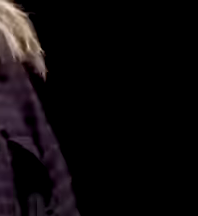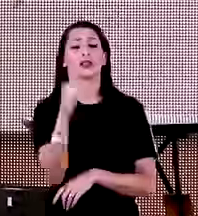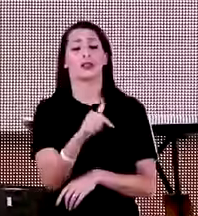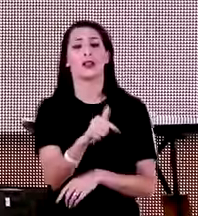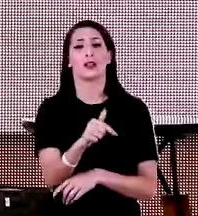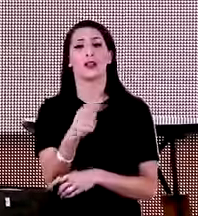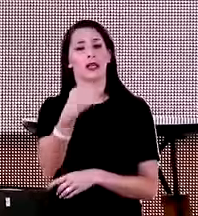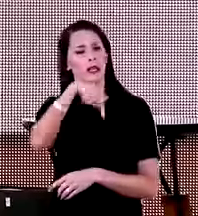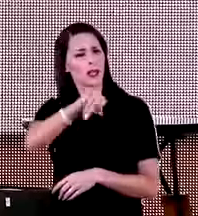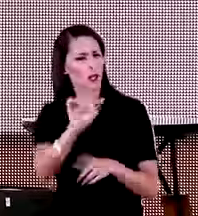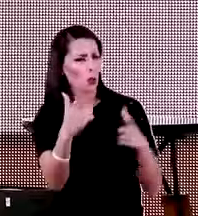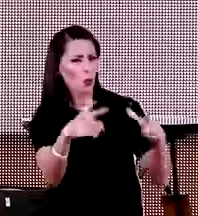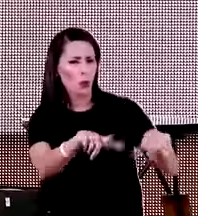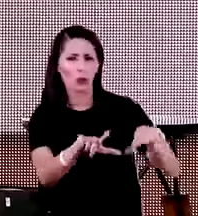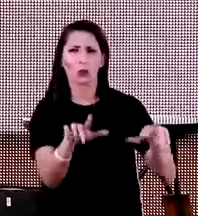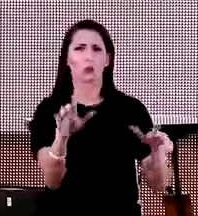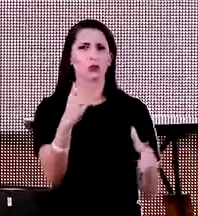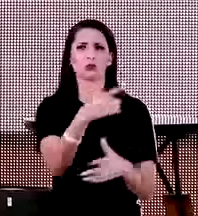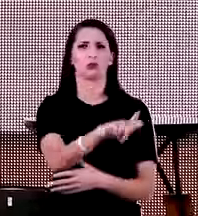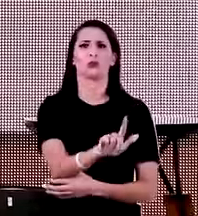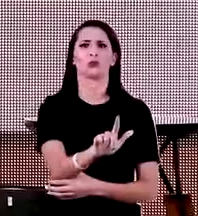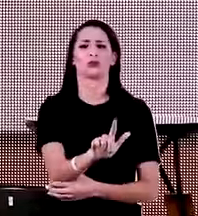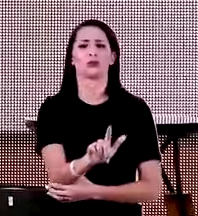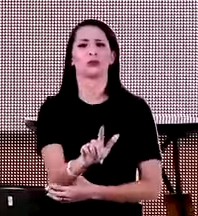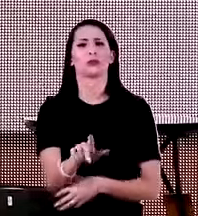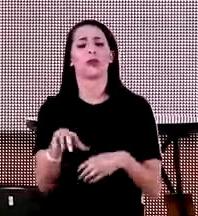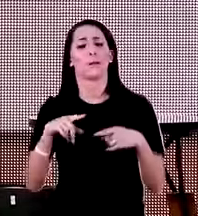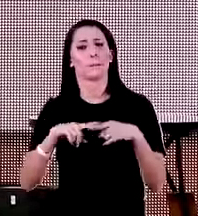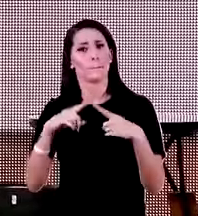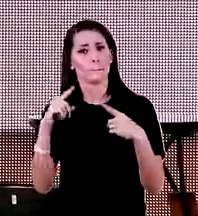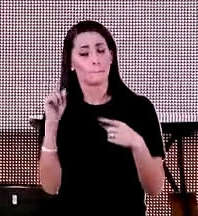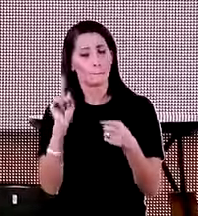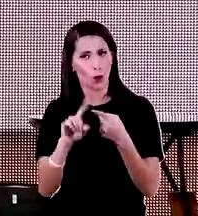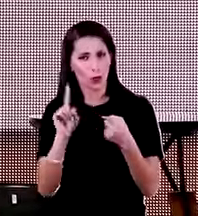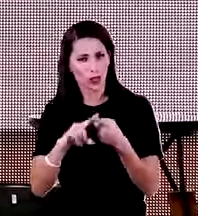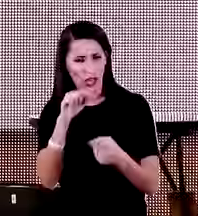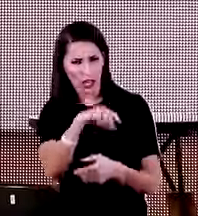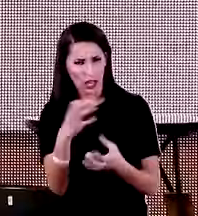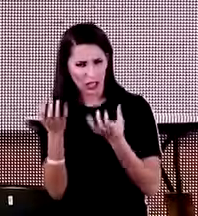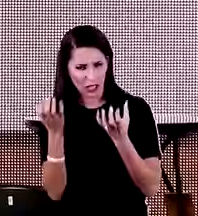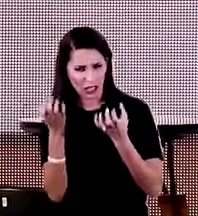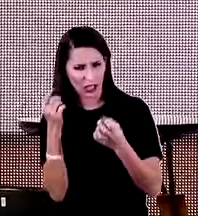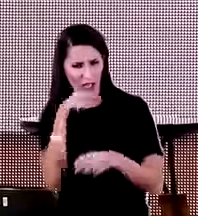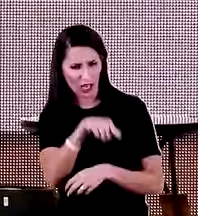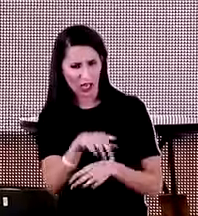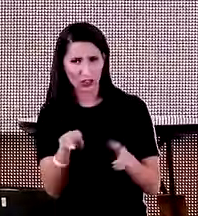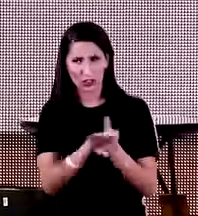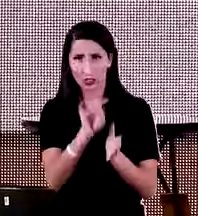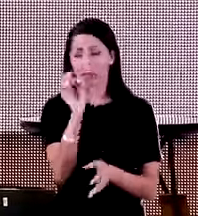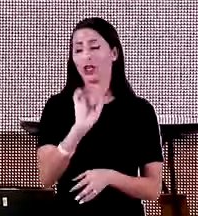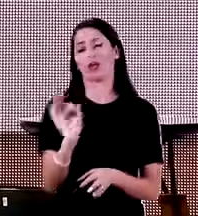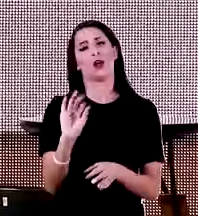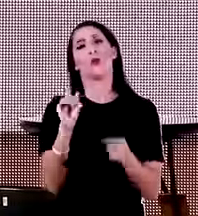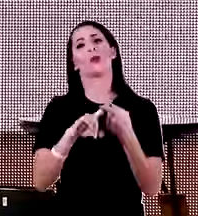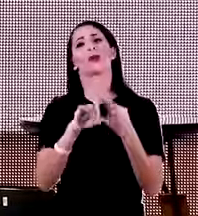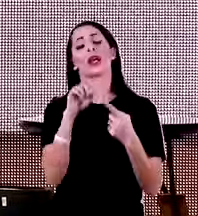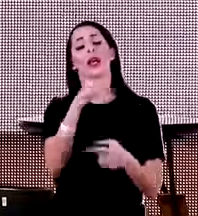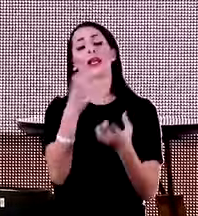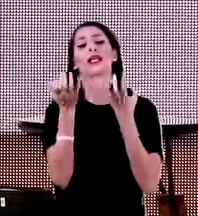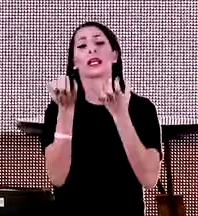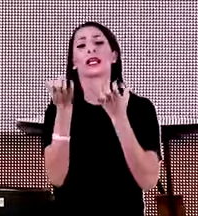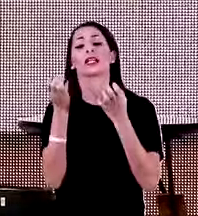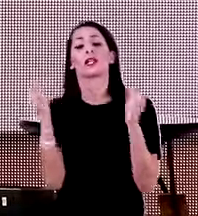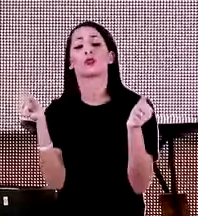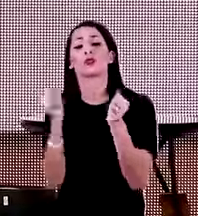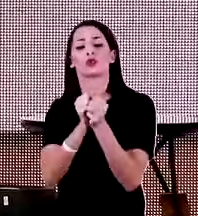ela queria estar em Belém, mas porque ela queria estar com Noemi. Era como se no seu coração ela pensasse, eu